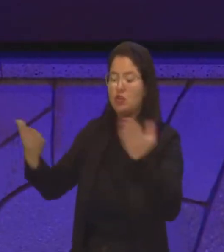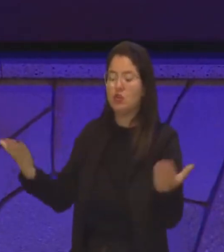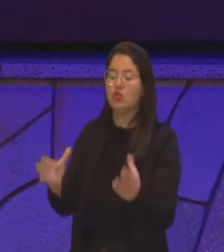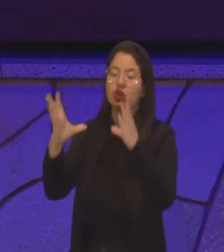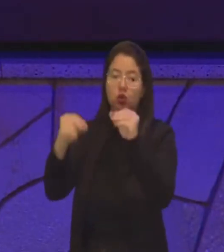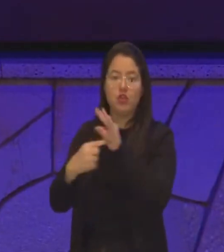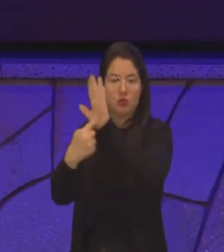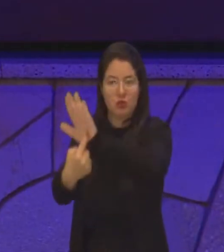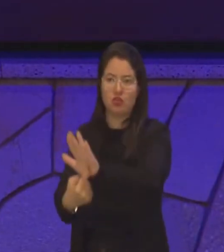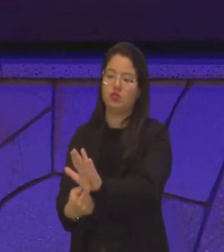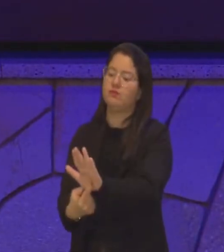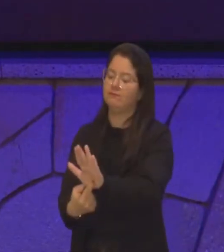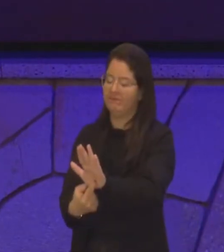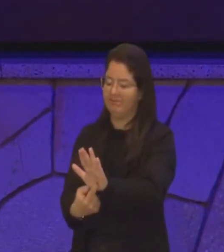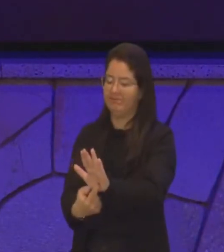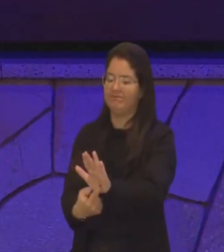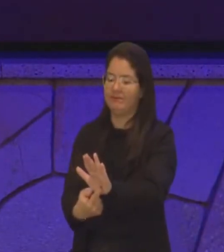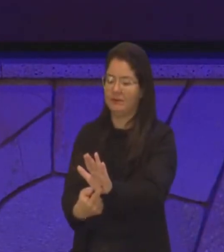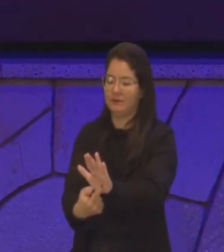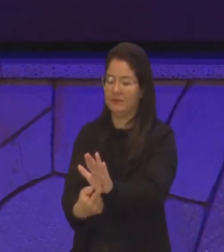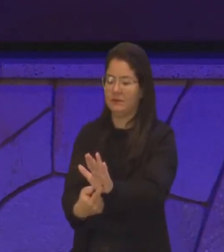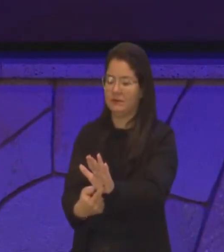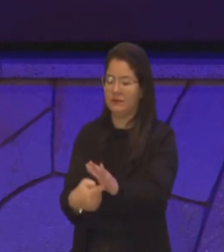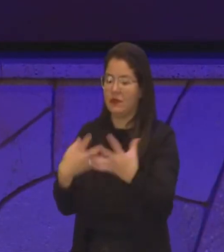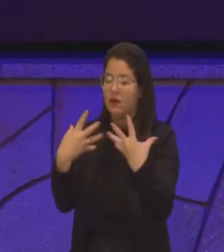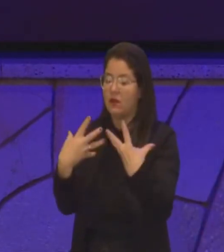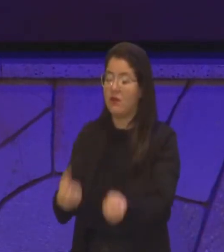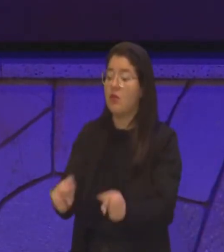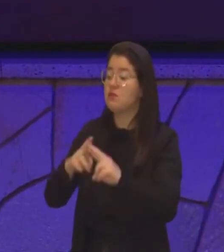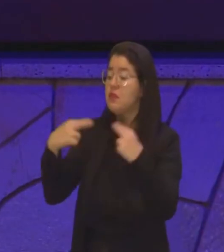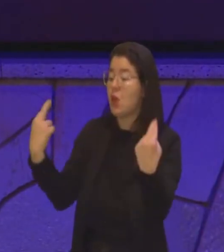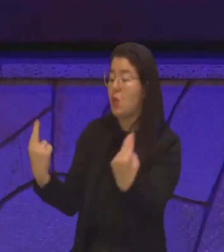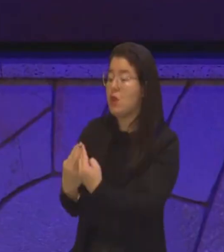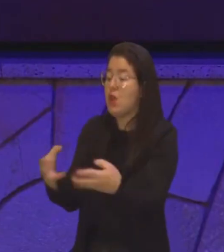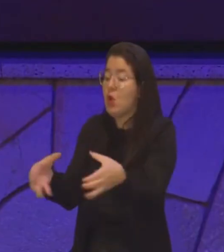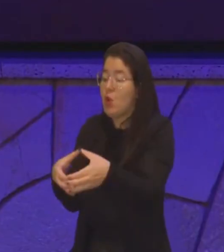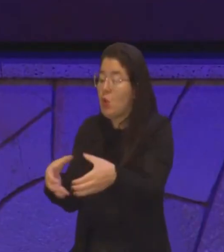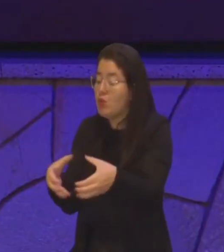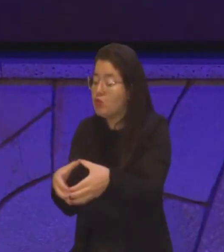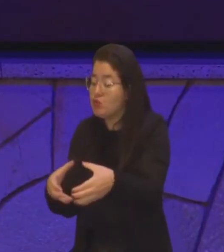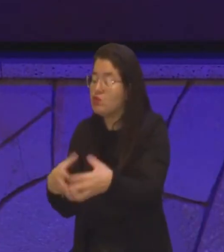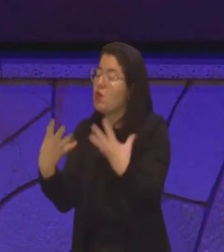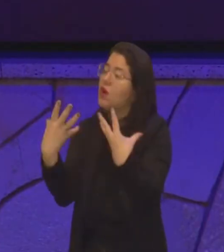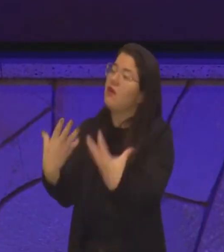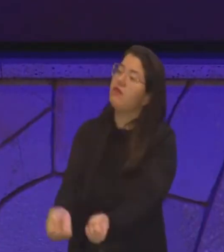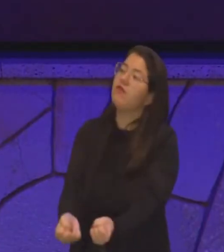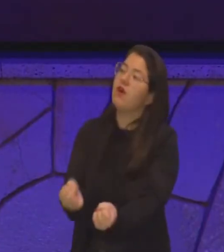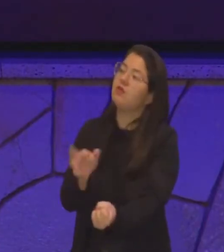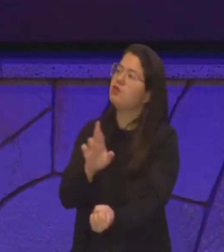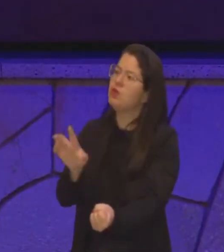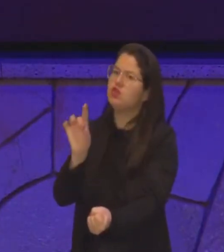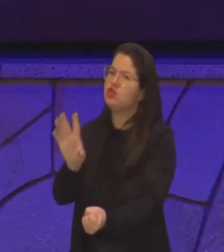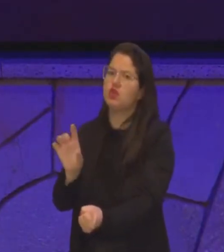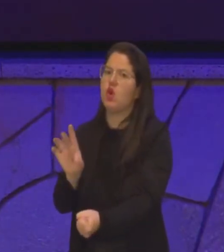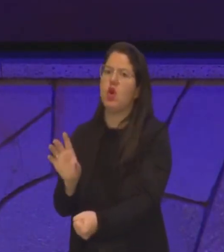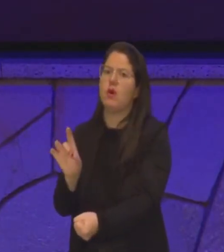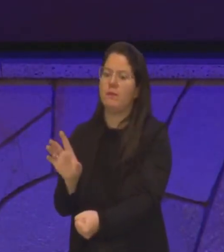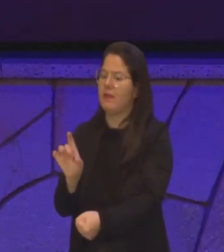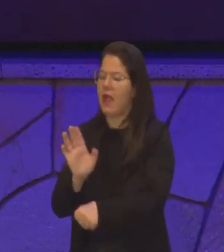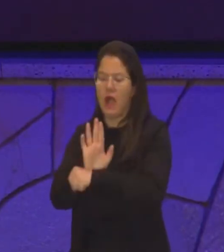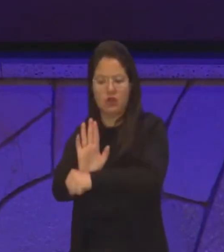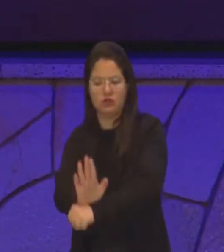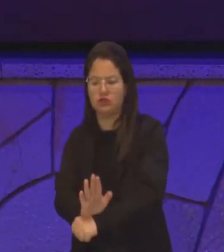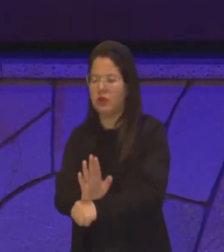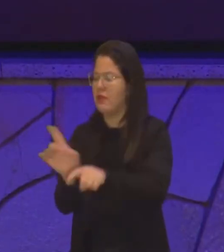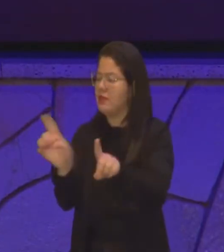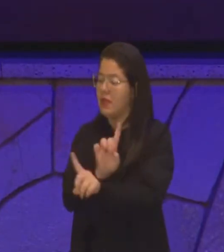isto. Nós vamos nos reunir em grupos, nós vamos não só contribuir, mas nós